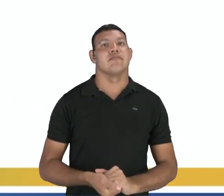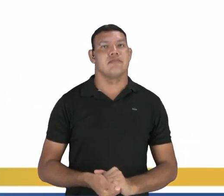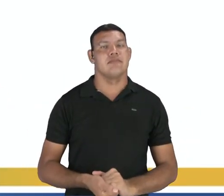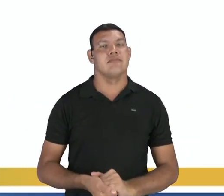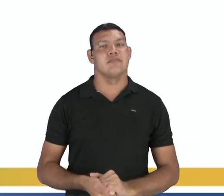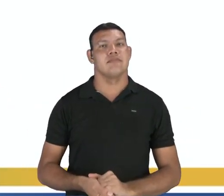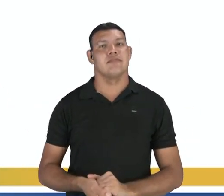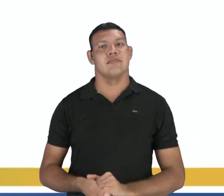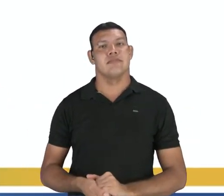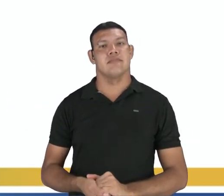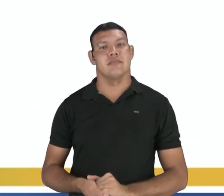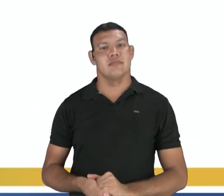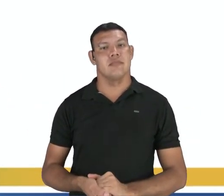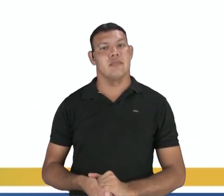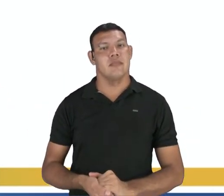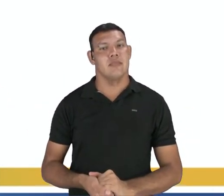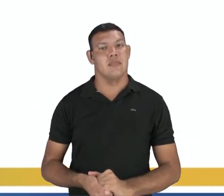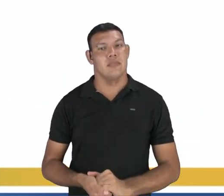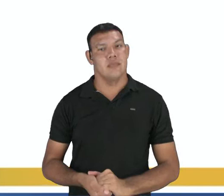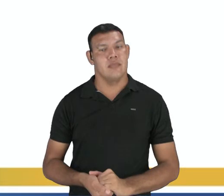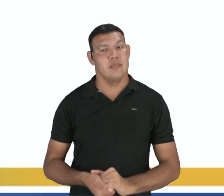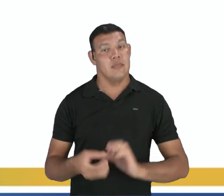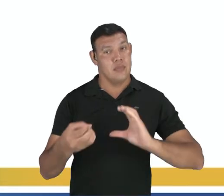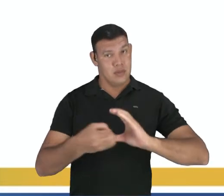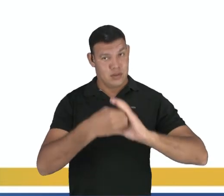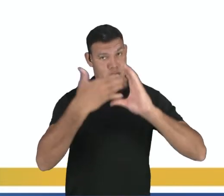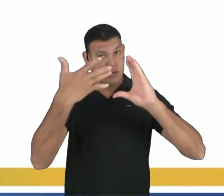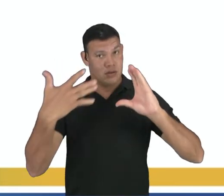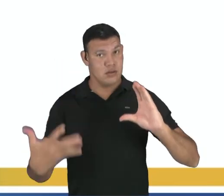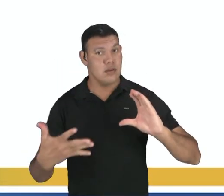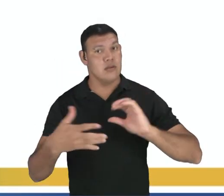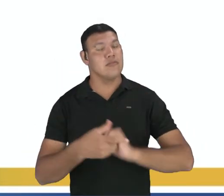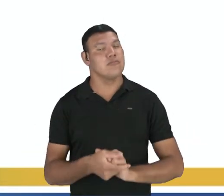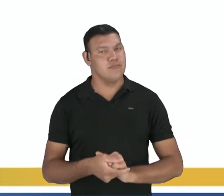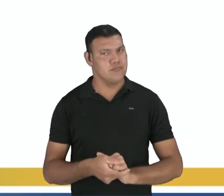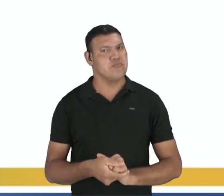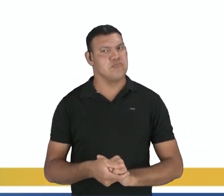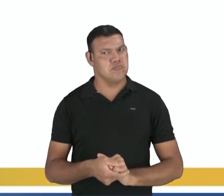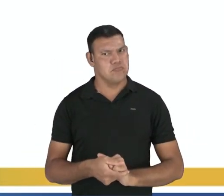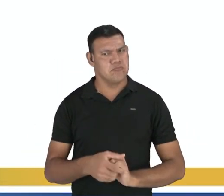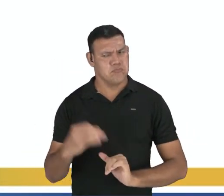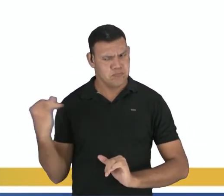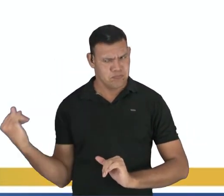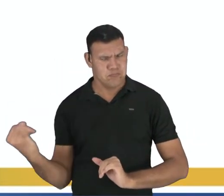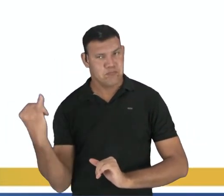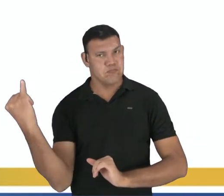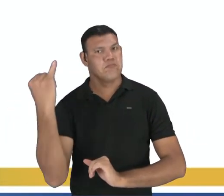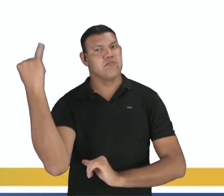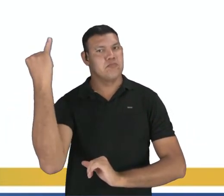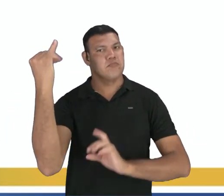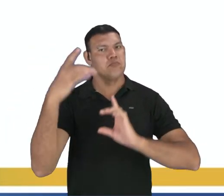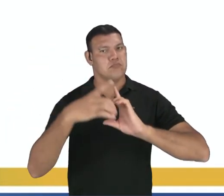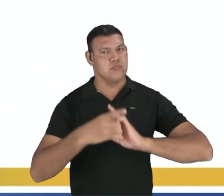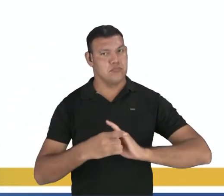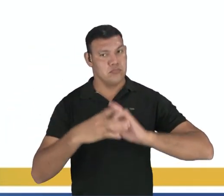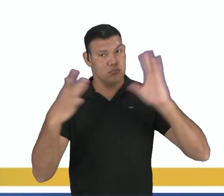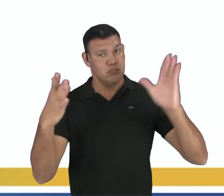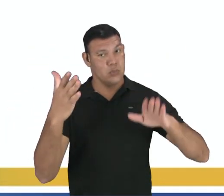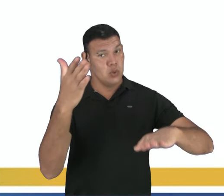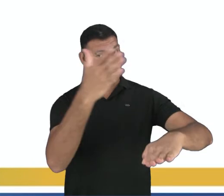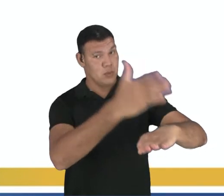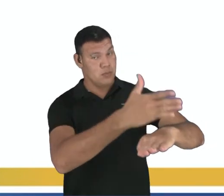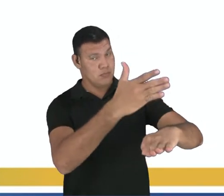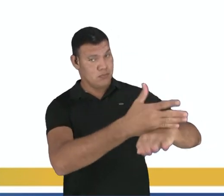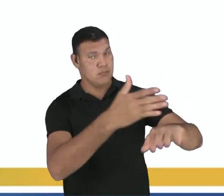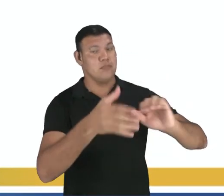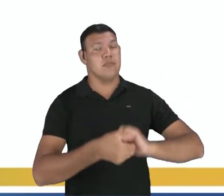as pessoas. E aí, de fato, essa característica é o critério mais característico das democracias modernas,